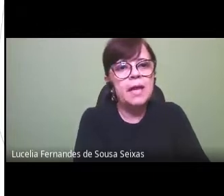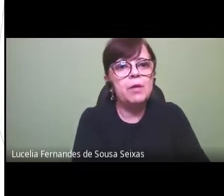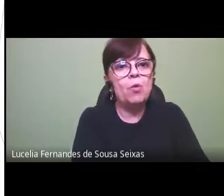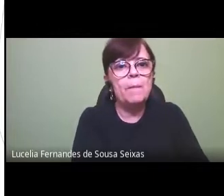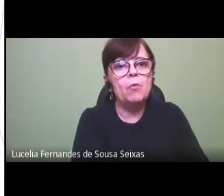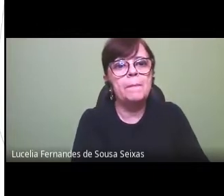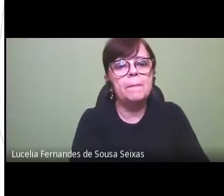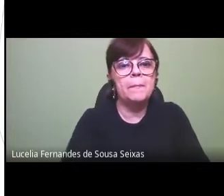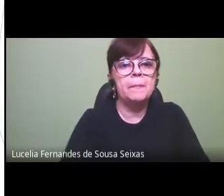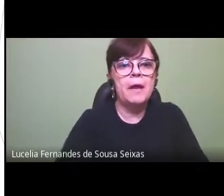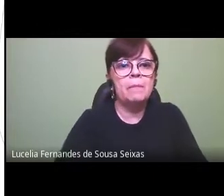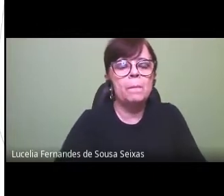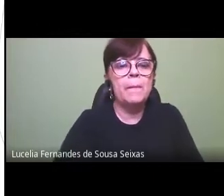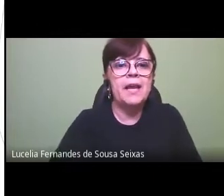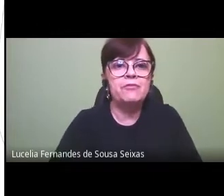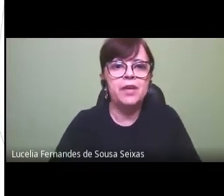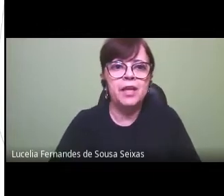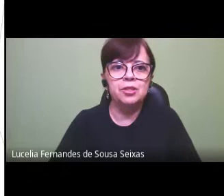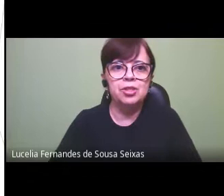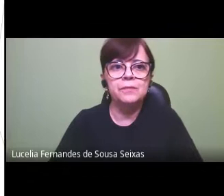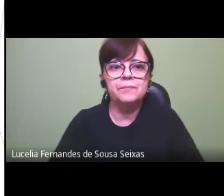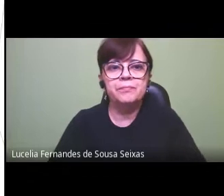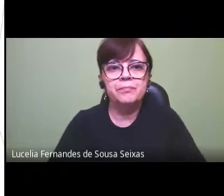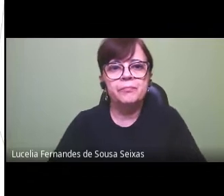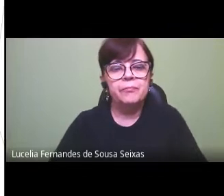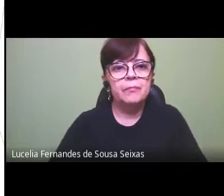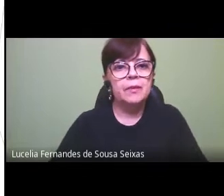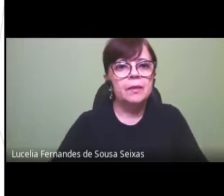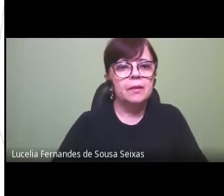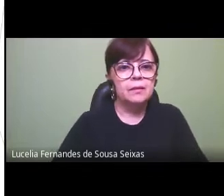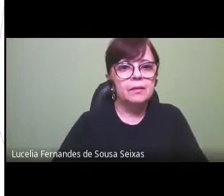Então, sempre com a palma da mão para frente,